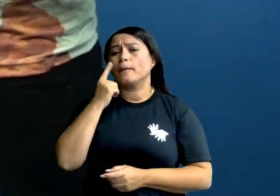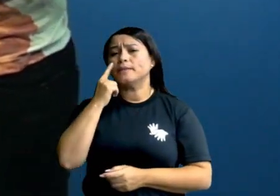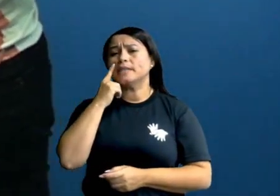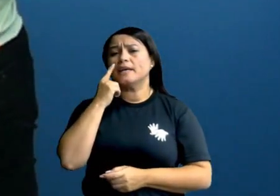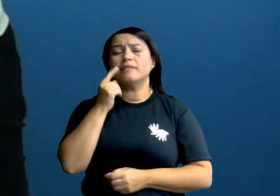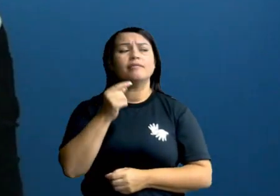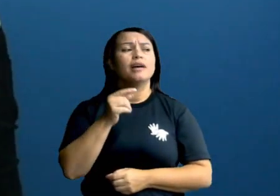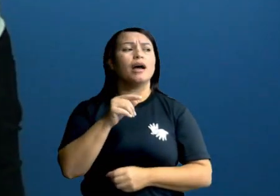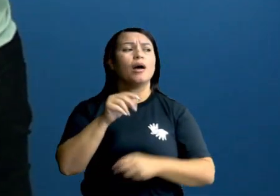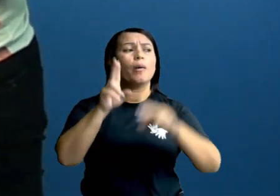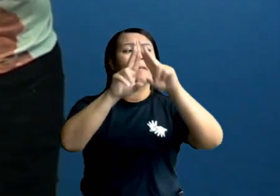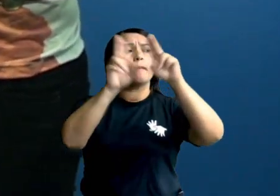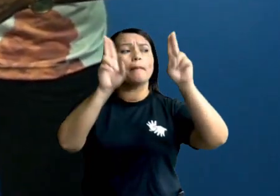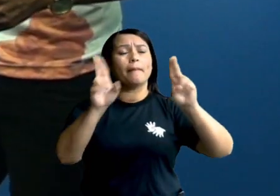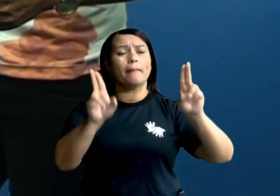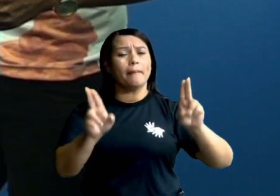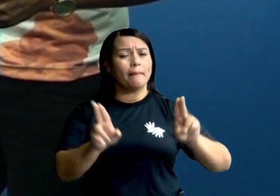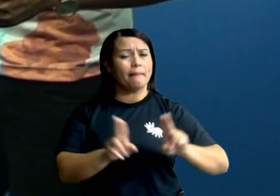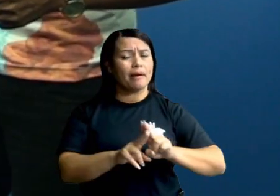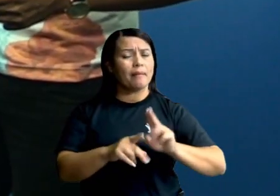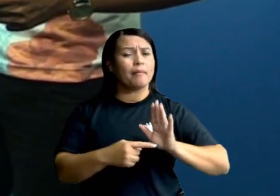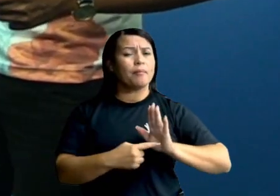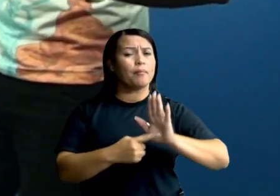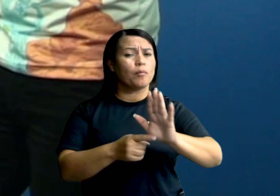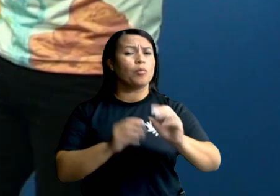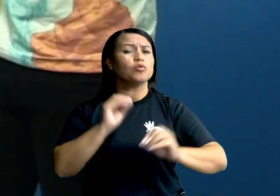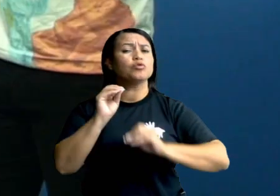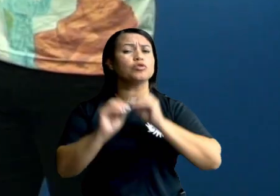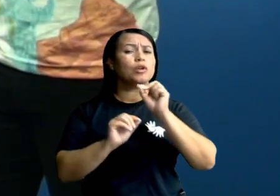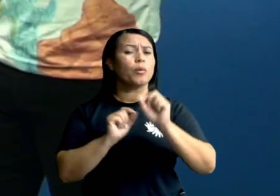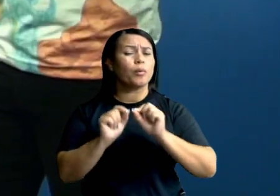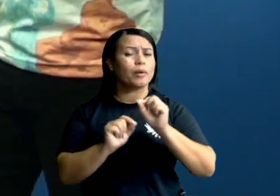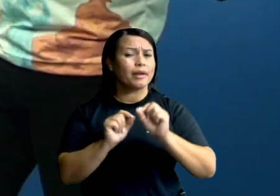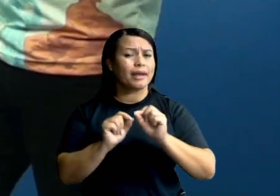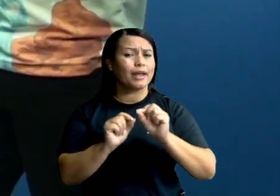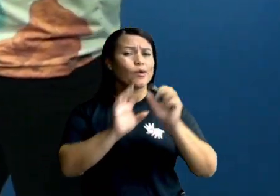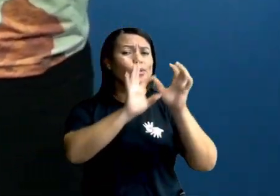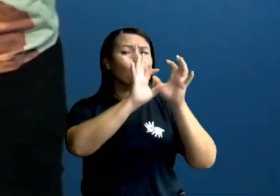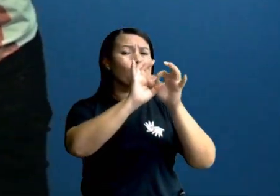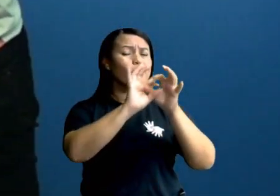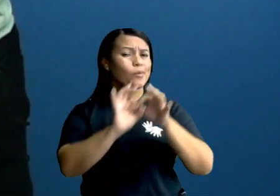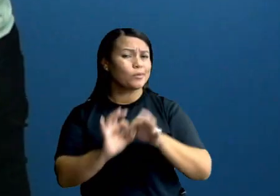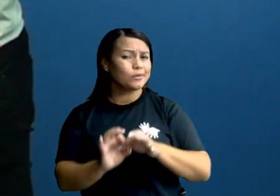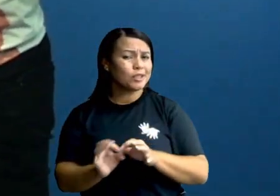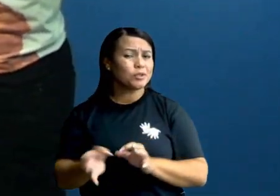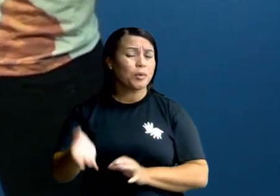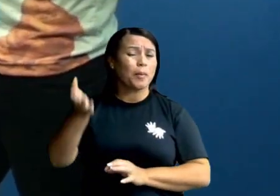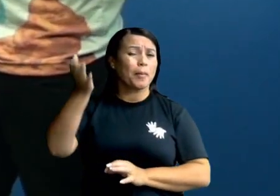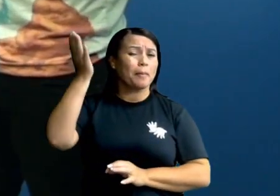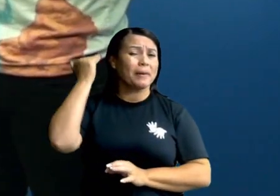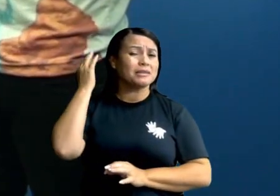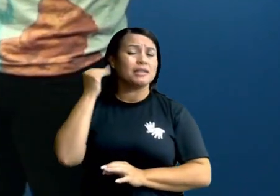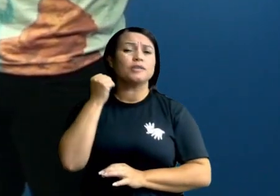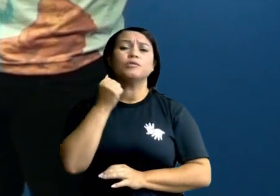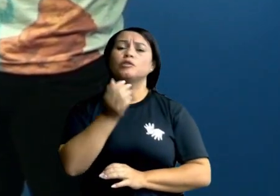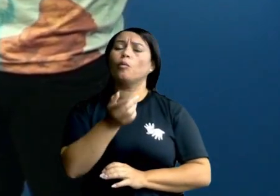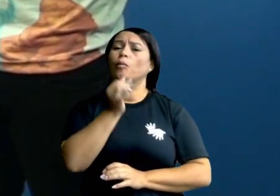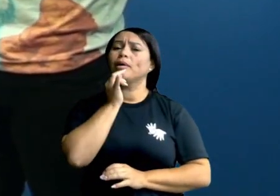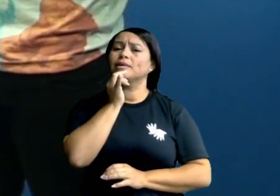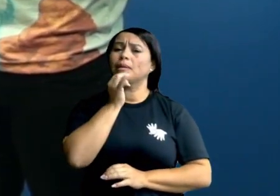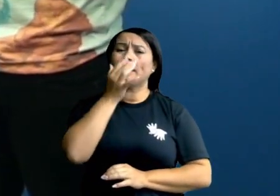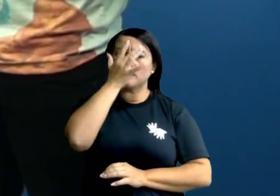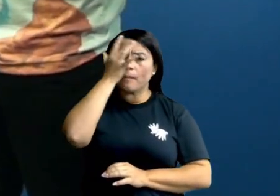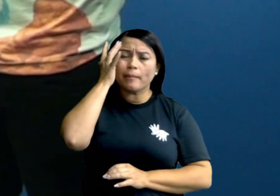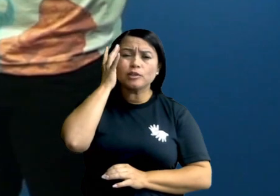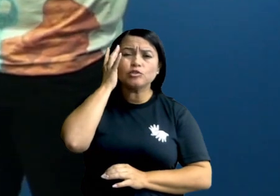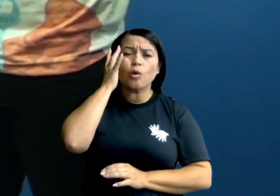aqui ele mostra a migração da população num contexto pré-histórico. Então a gente sabe que o homem teria chegado na